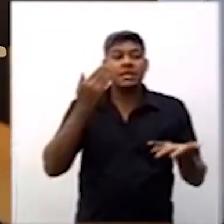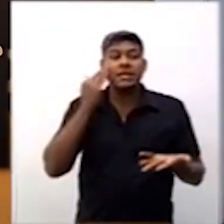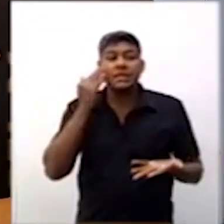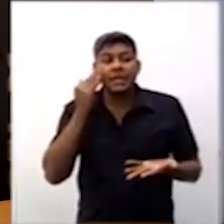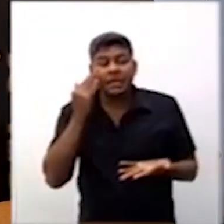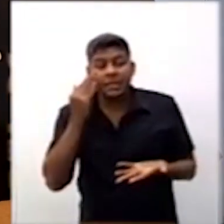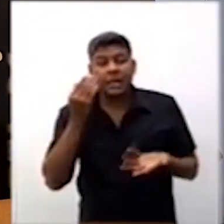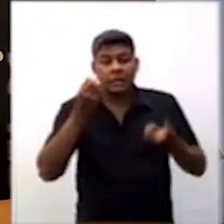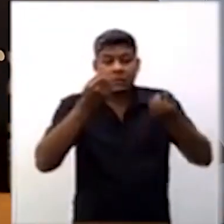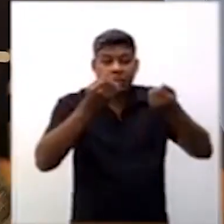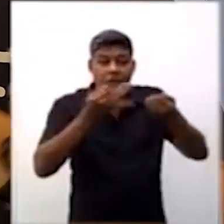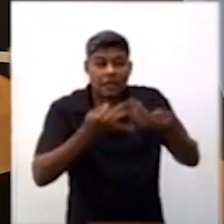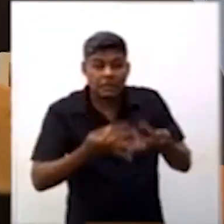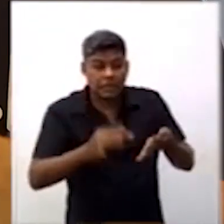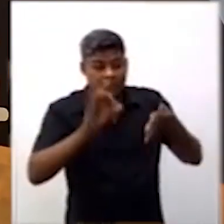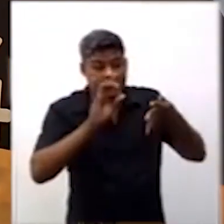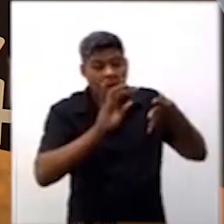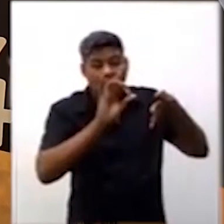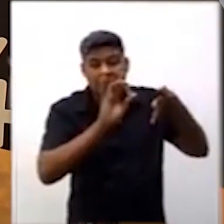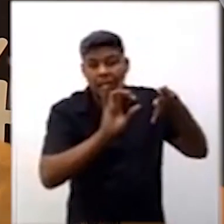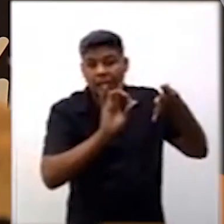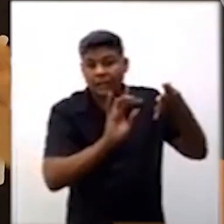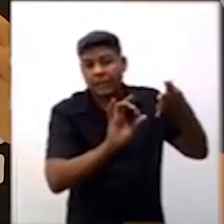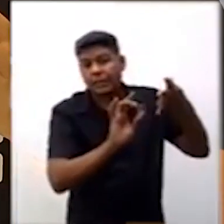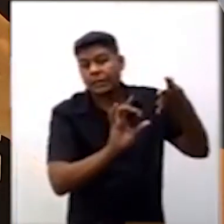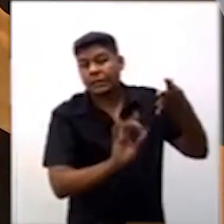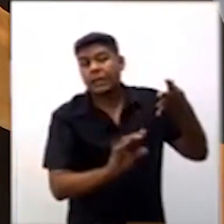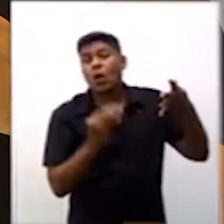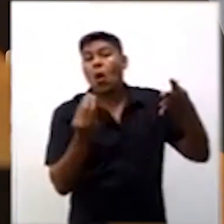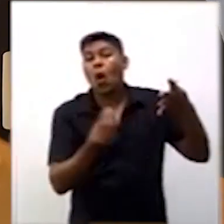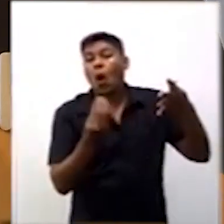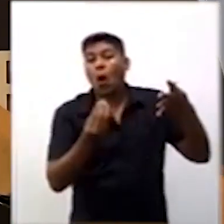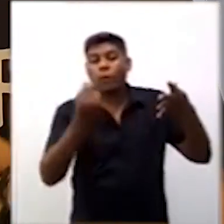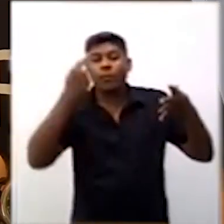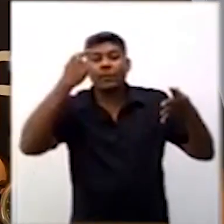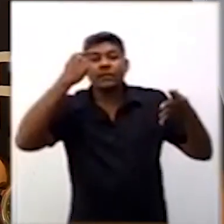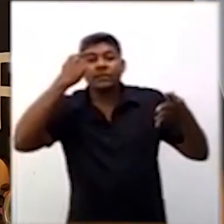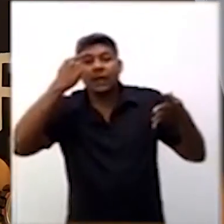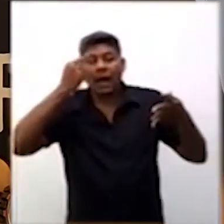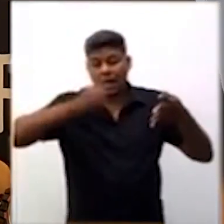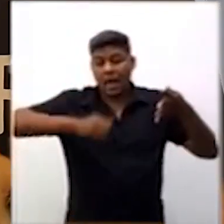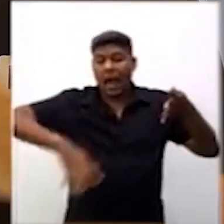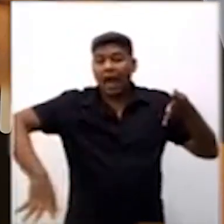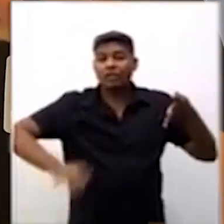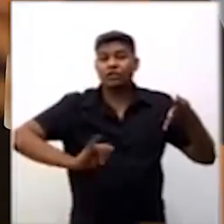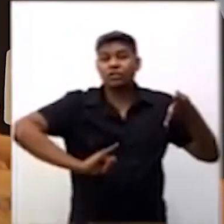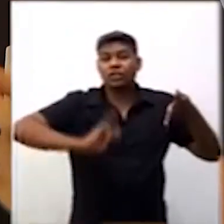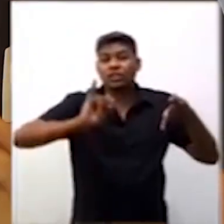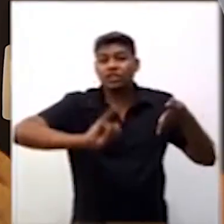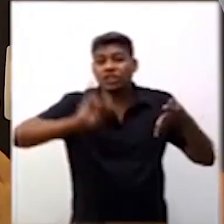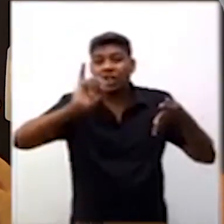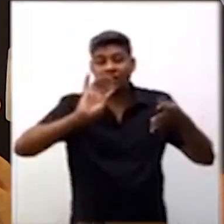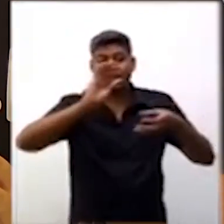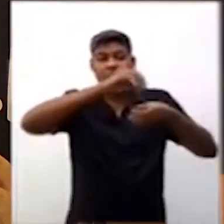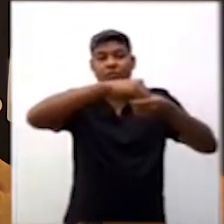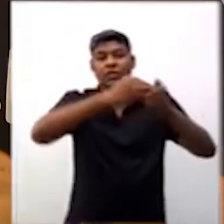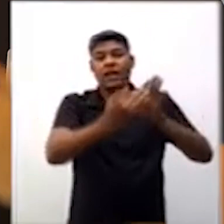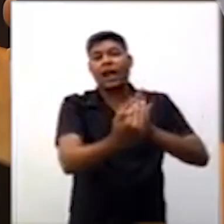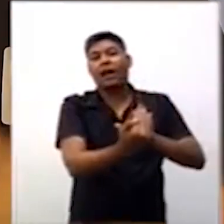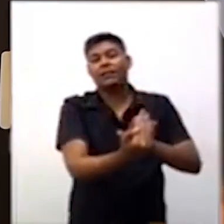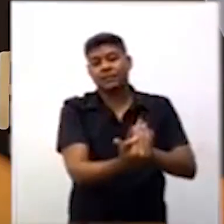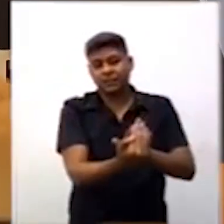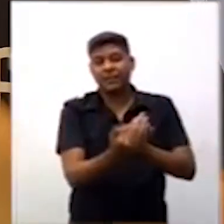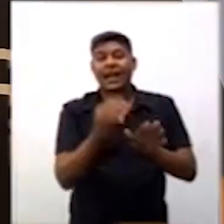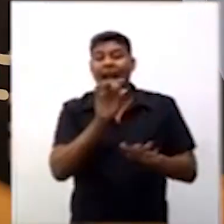em detalhes como é que a gente pode pensar o consumo de energia elétrica dentro de casa,